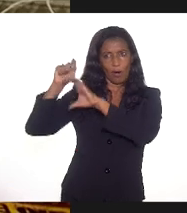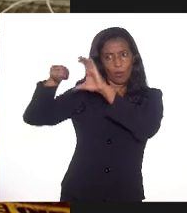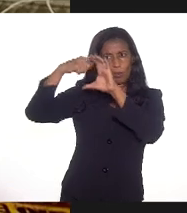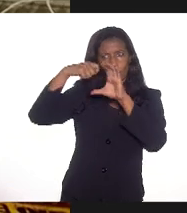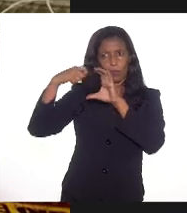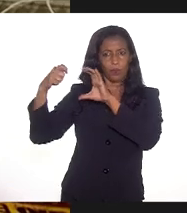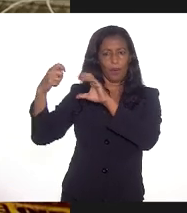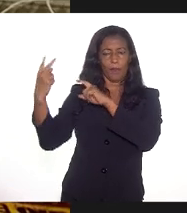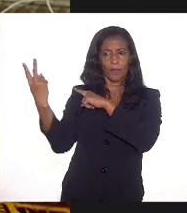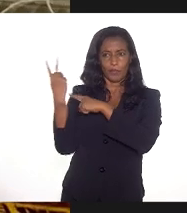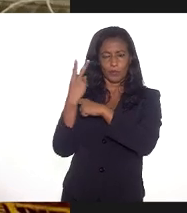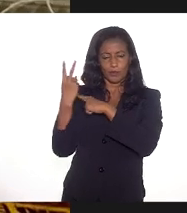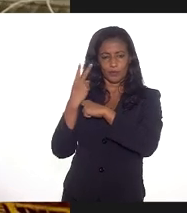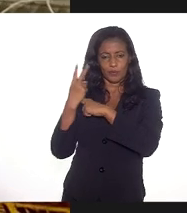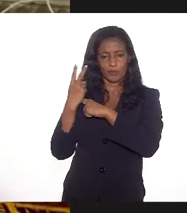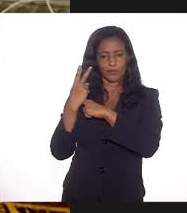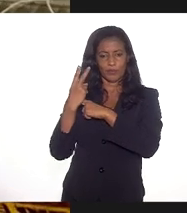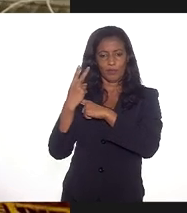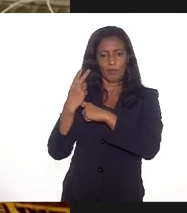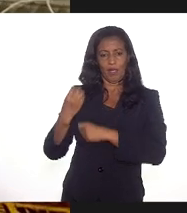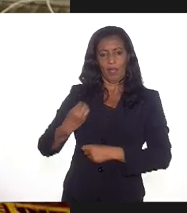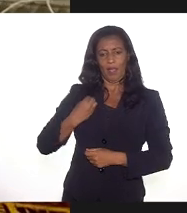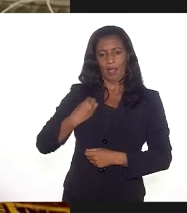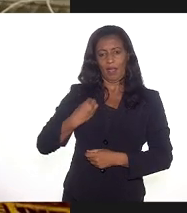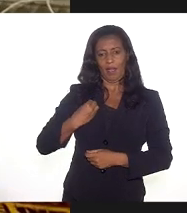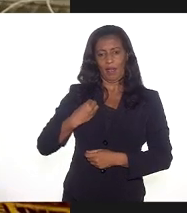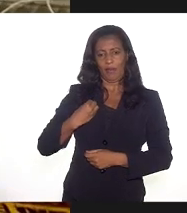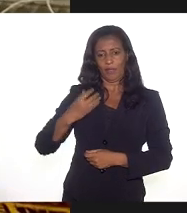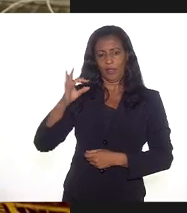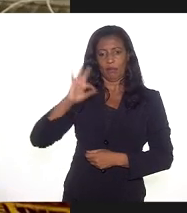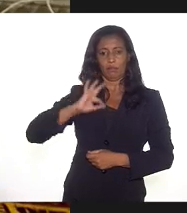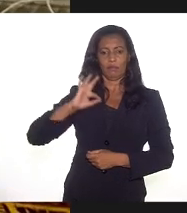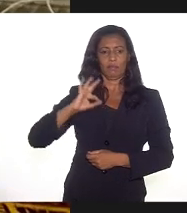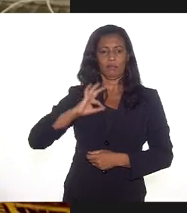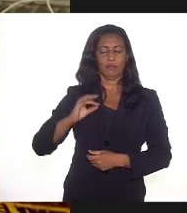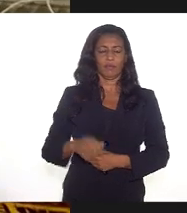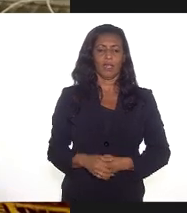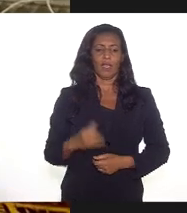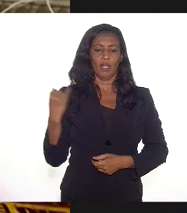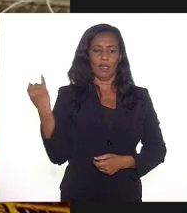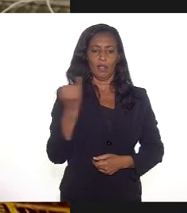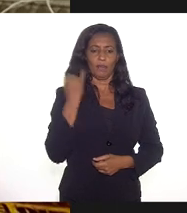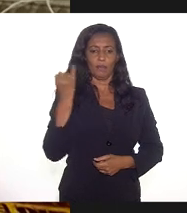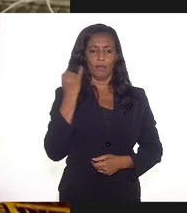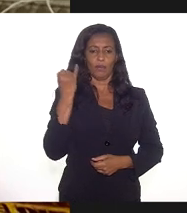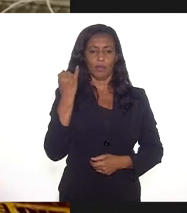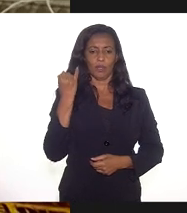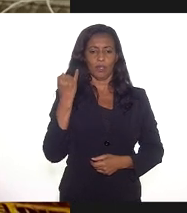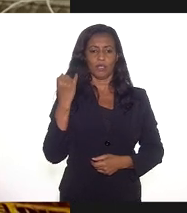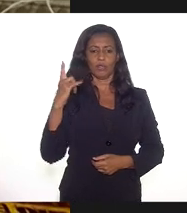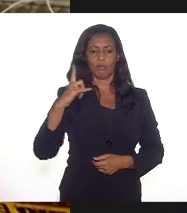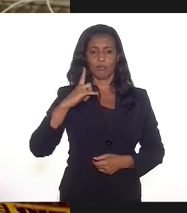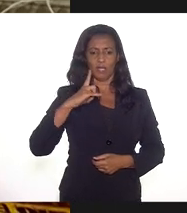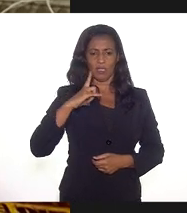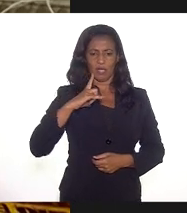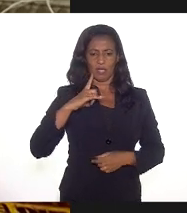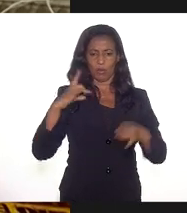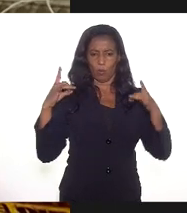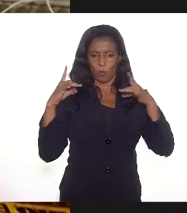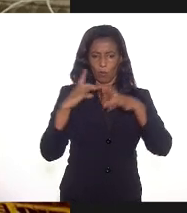visando preservar a integridade física do agente. É importante que seja gradual a sua